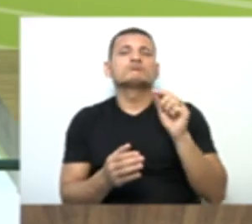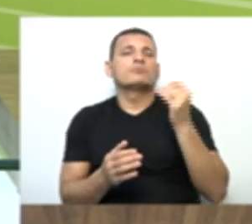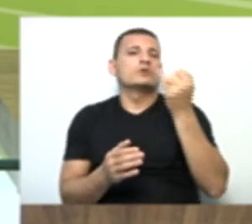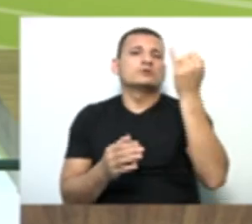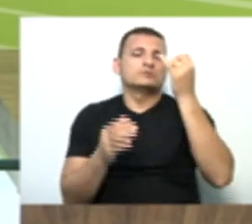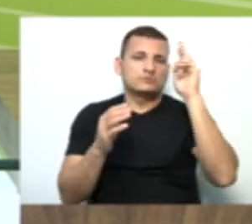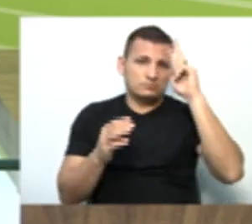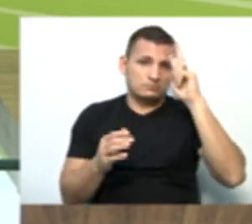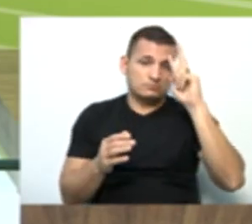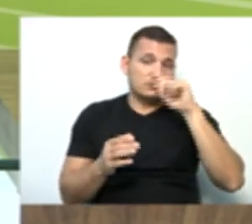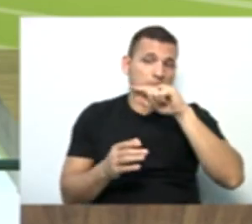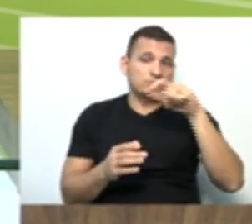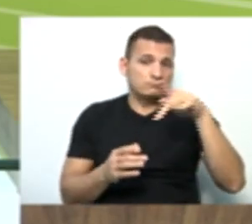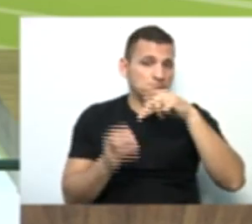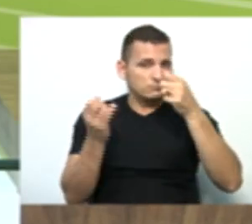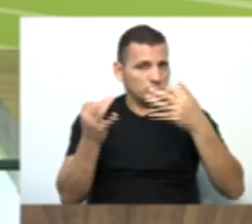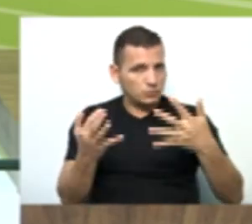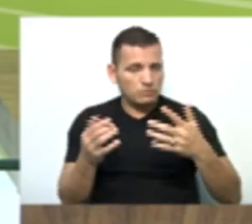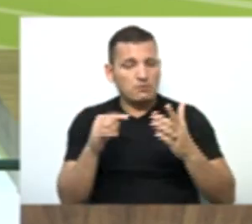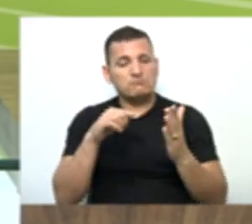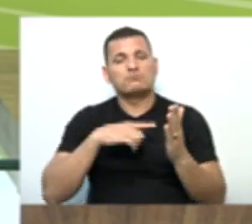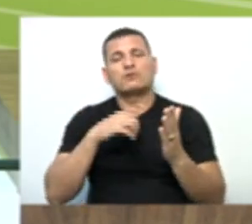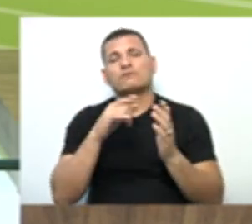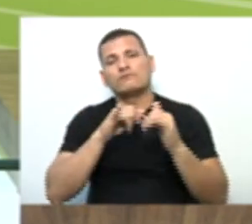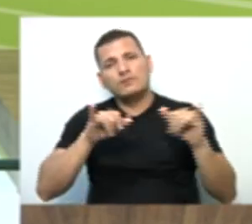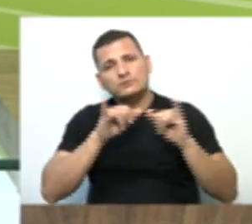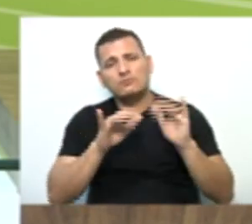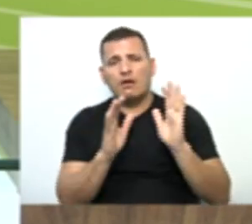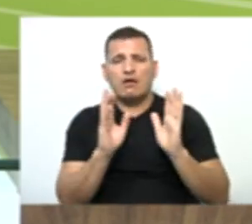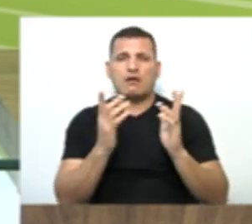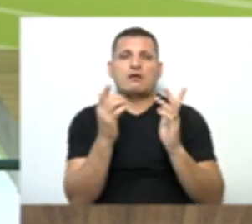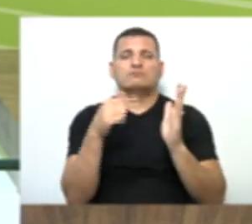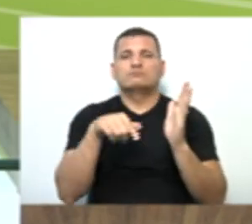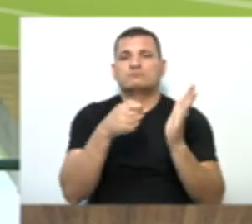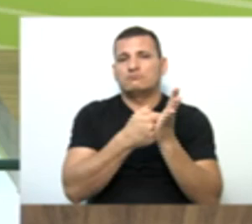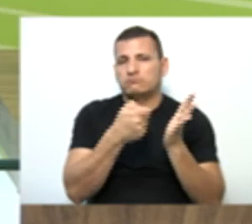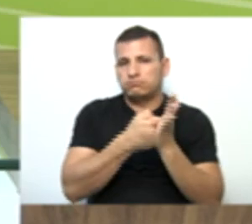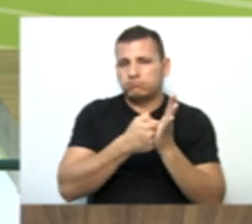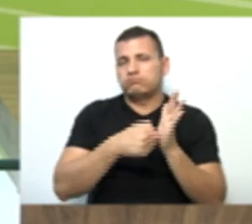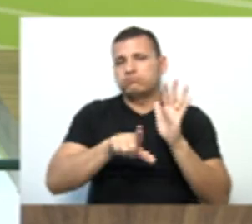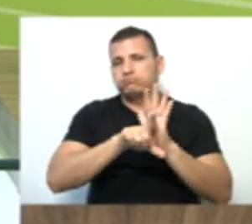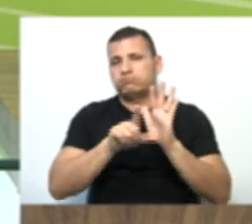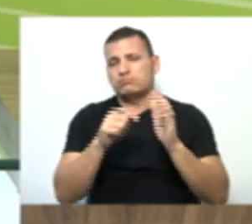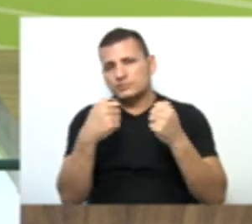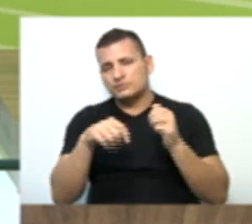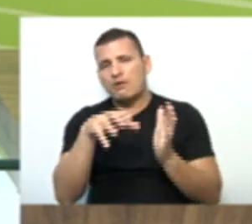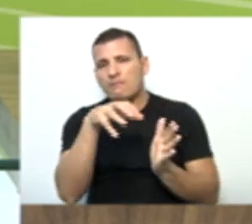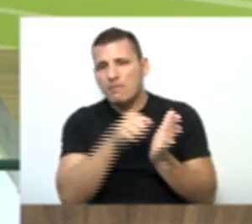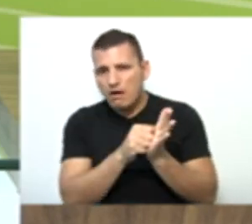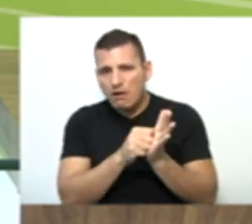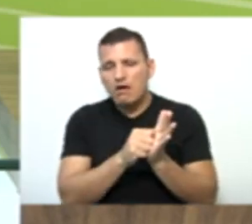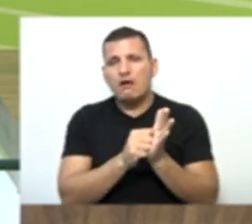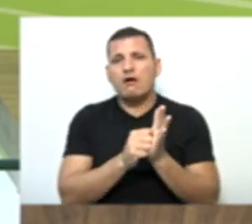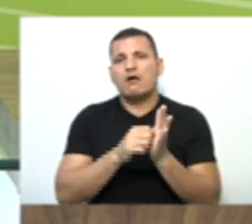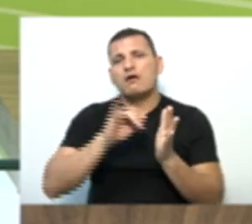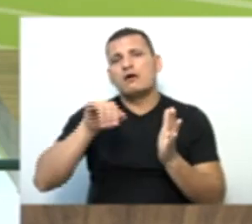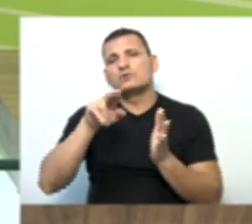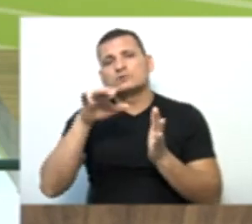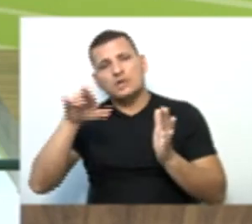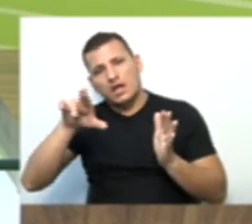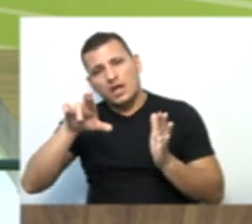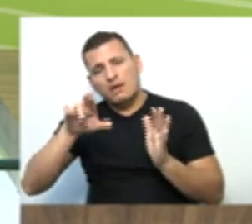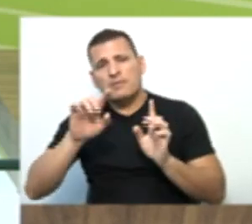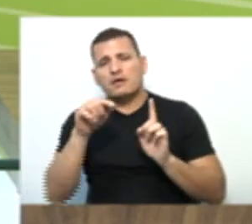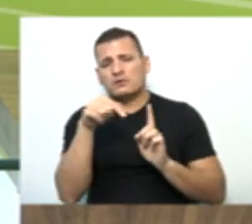gera informações. Claro, é uma obrigação legal, ele deverá ser registrado, as cooperativas só fazem por causa disso?